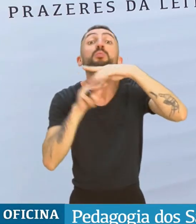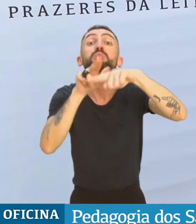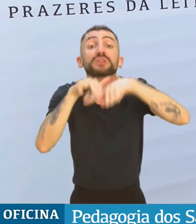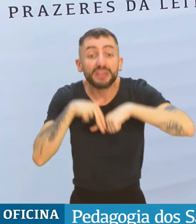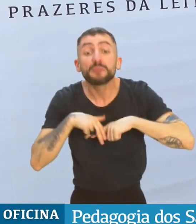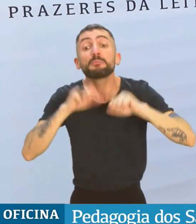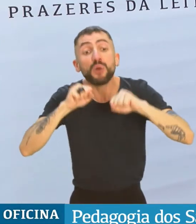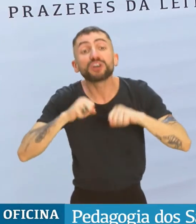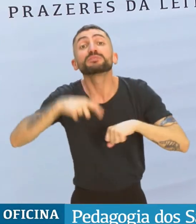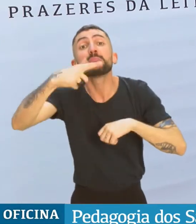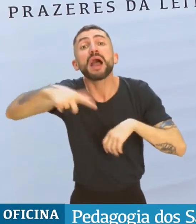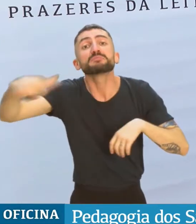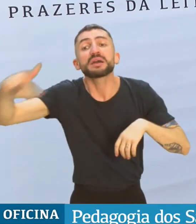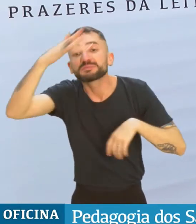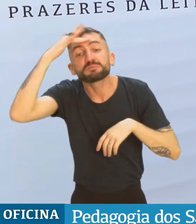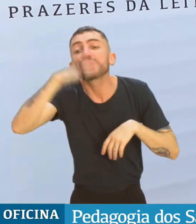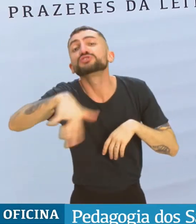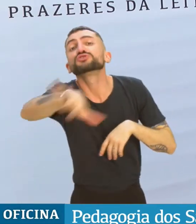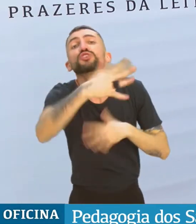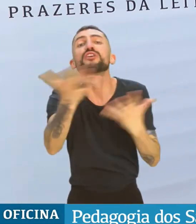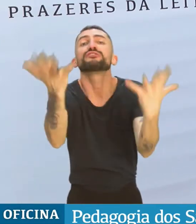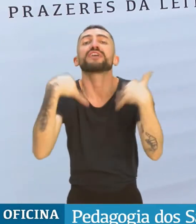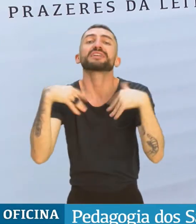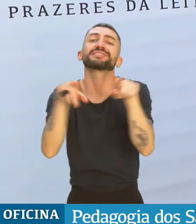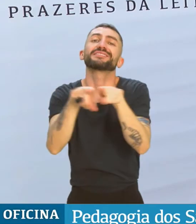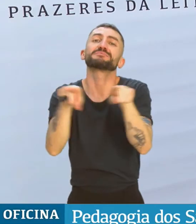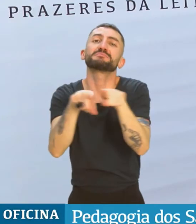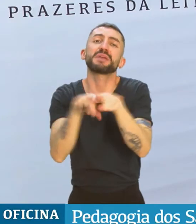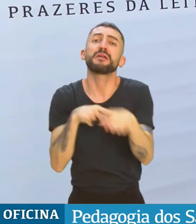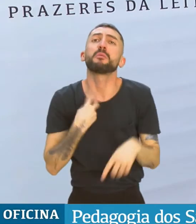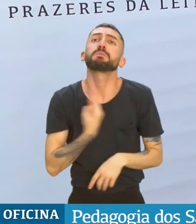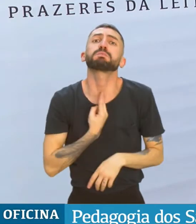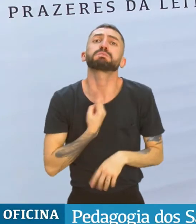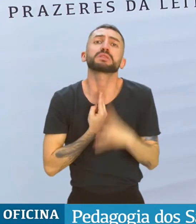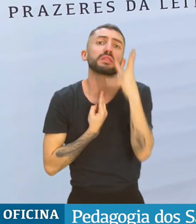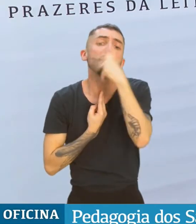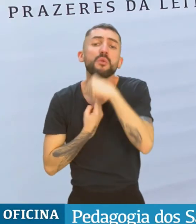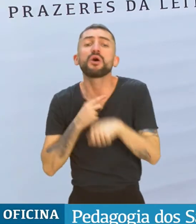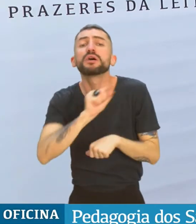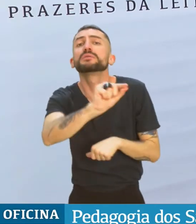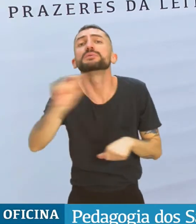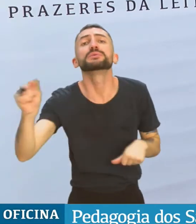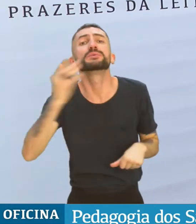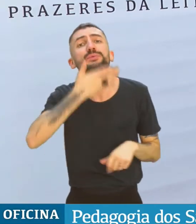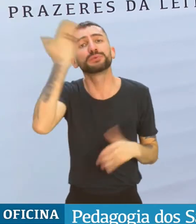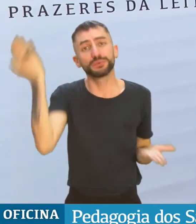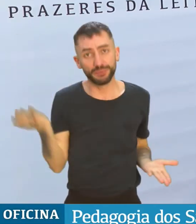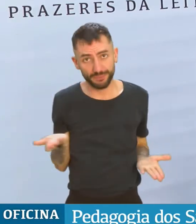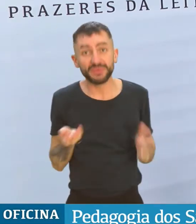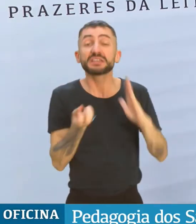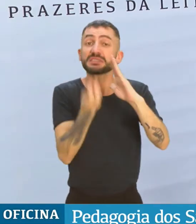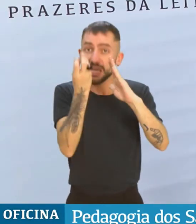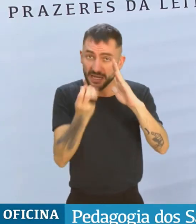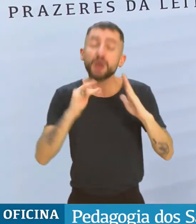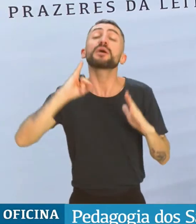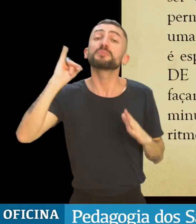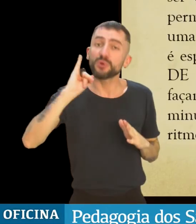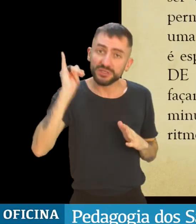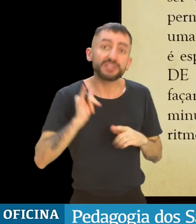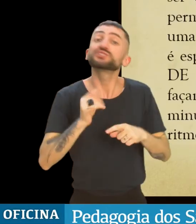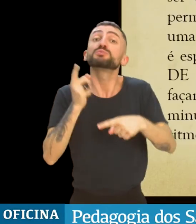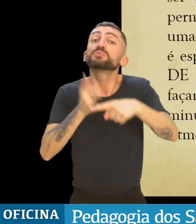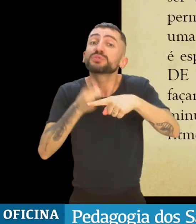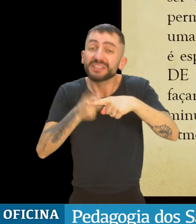esse tempo, para você abrir espaço para todo mundo, porque o interessante do sarau é isso, é ele ser uma polifonia